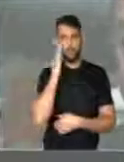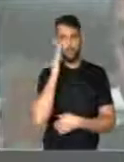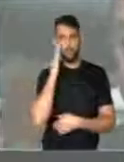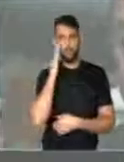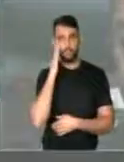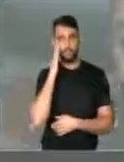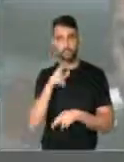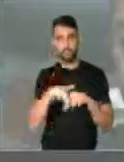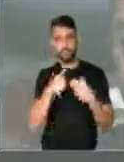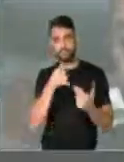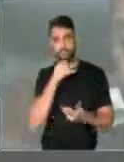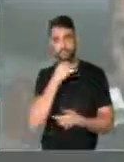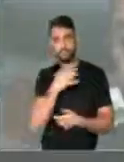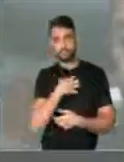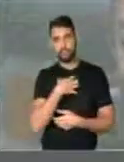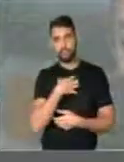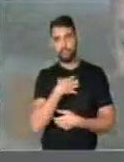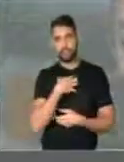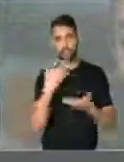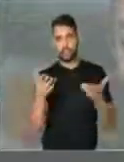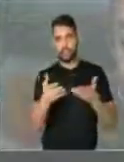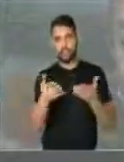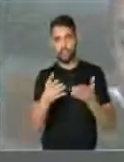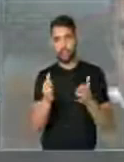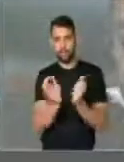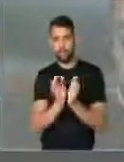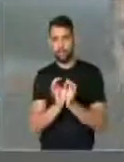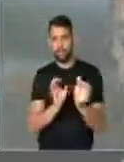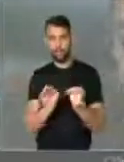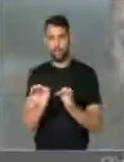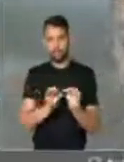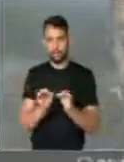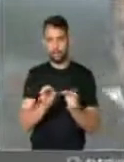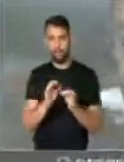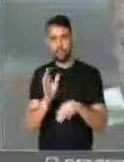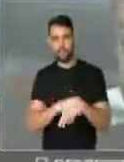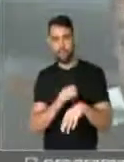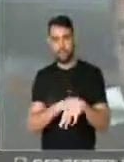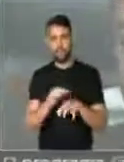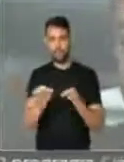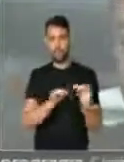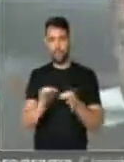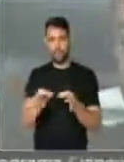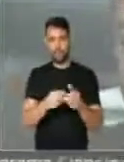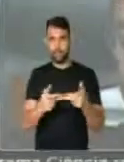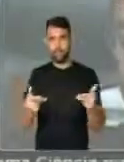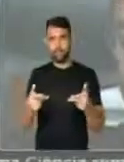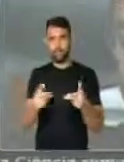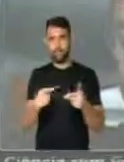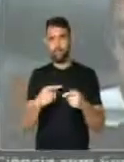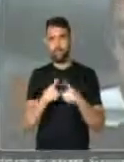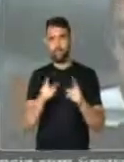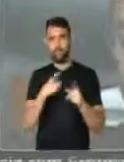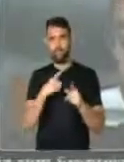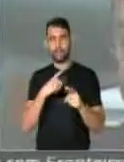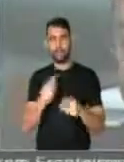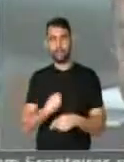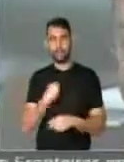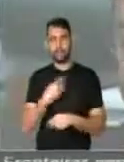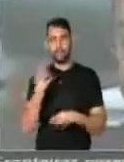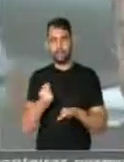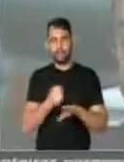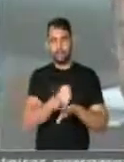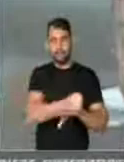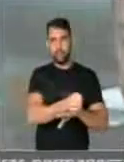sabemos, infelizmente, que hoje o crime organizado está muito organizado. Está